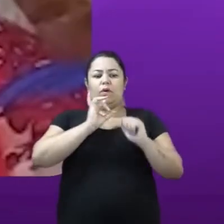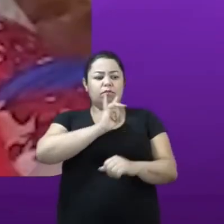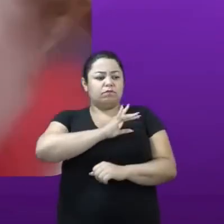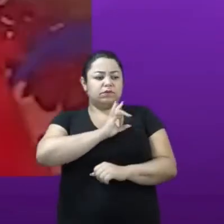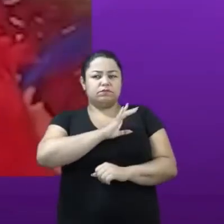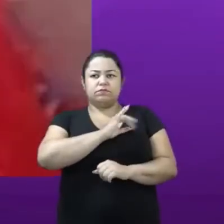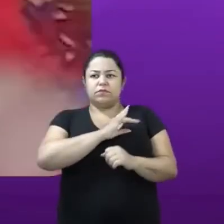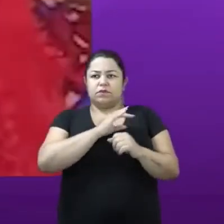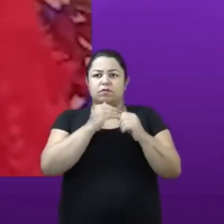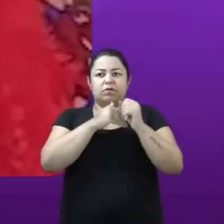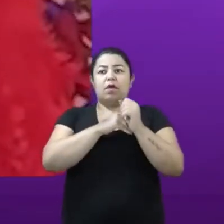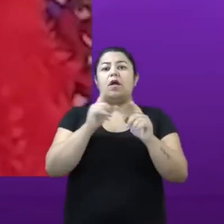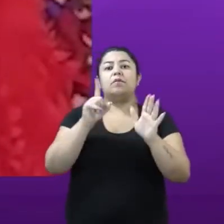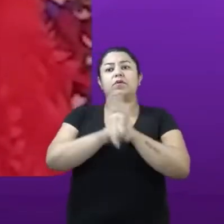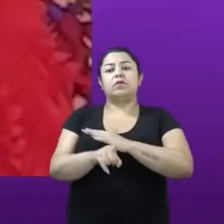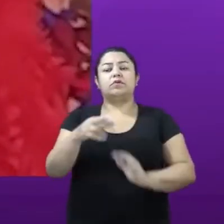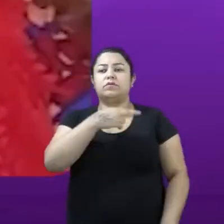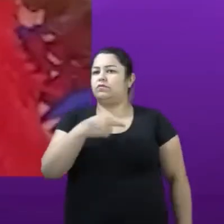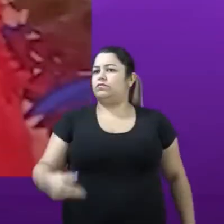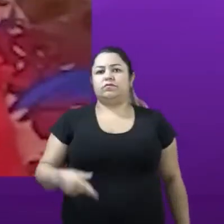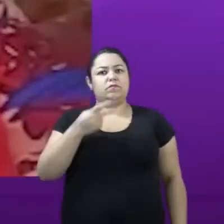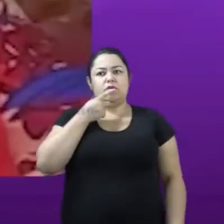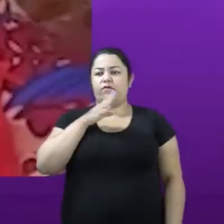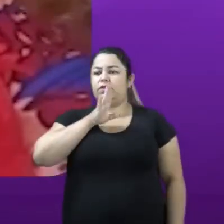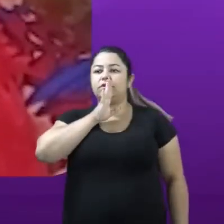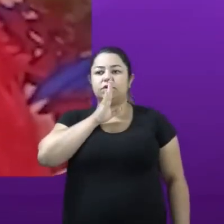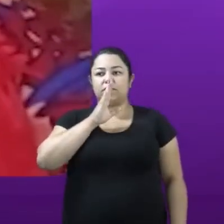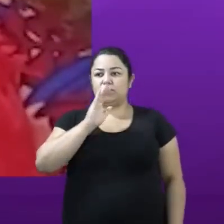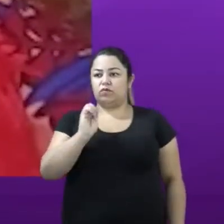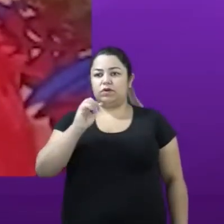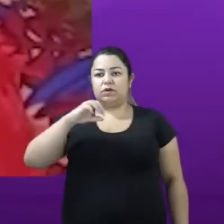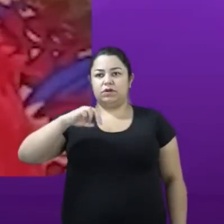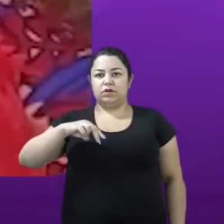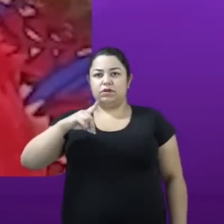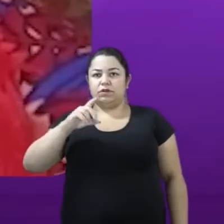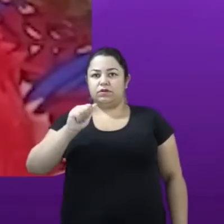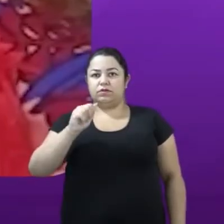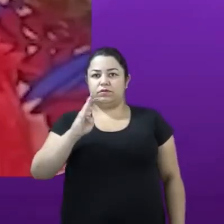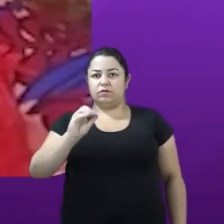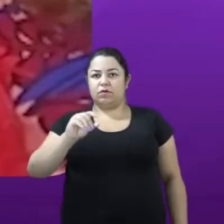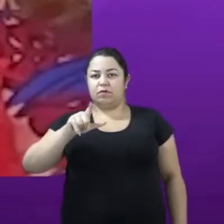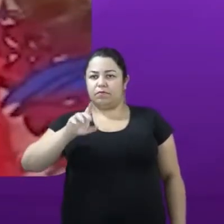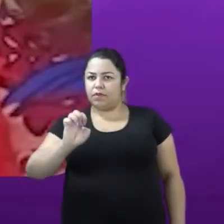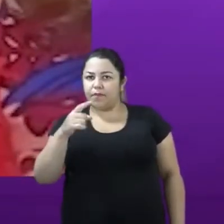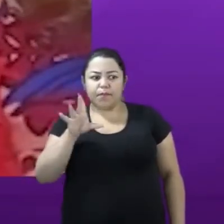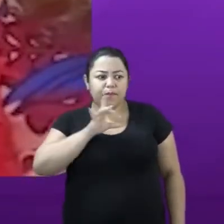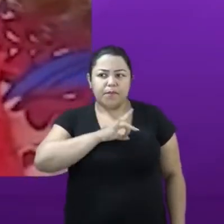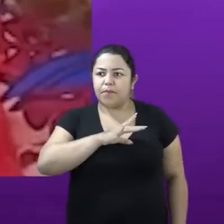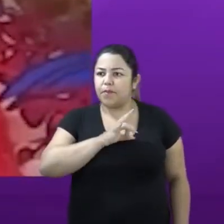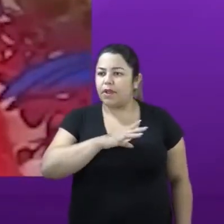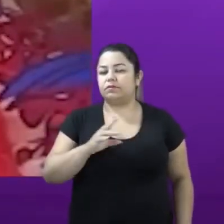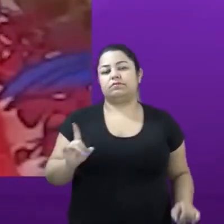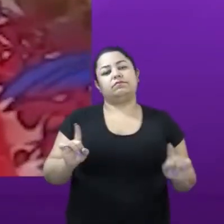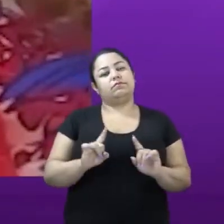escondem. Você vai perguntar qual a religião da pessoa, ela não fala que é do candomblé, por medo. Então isso não pode acontecer.